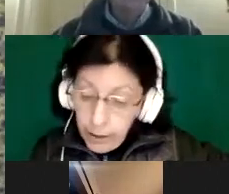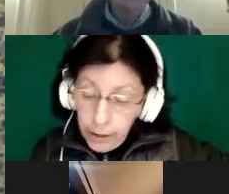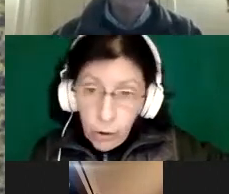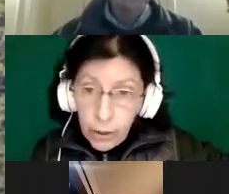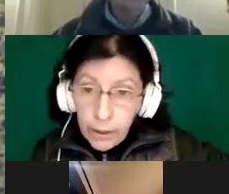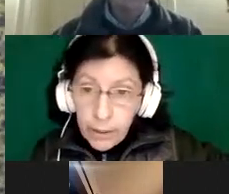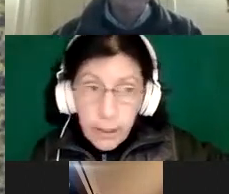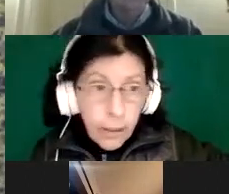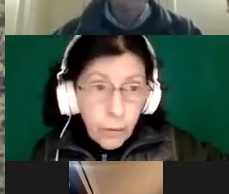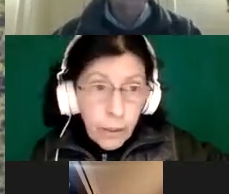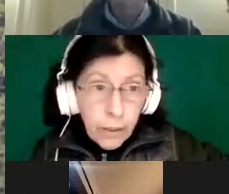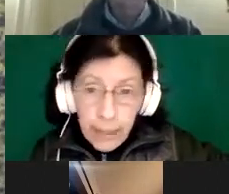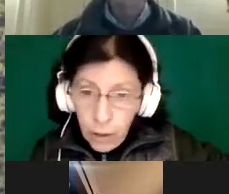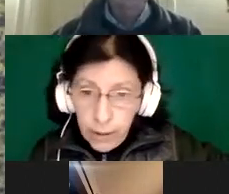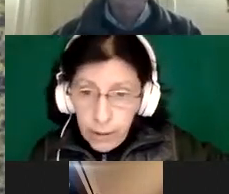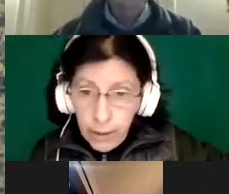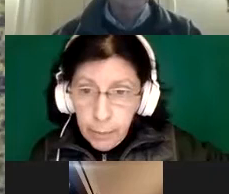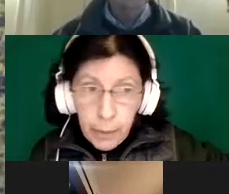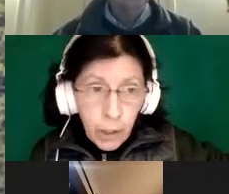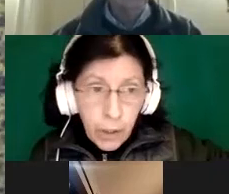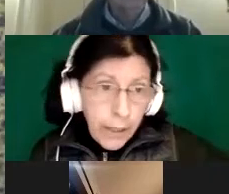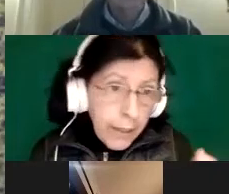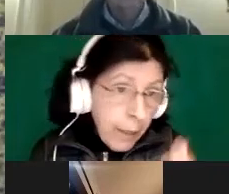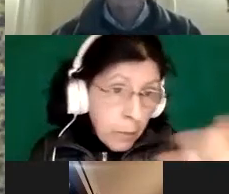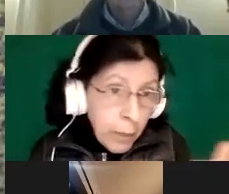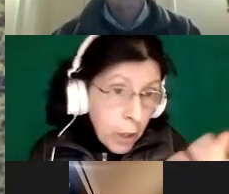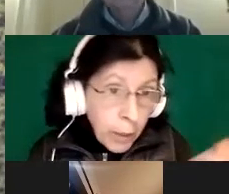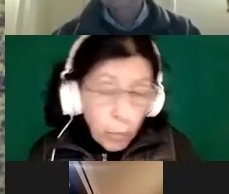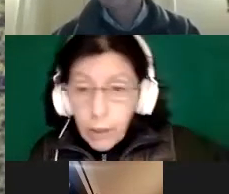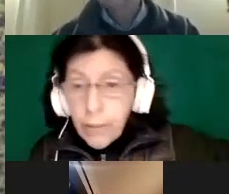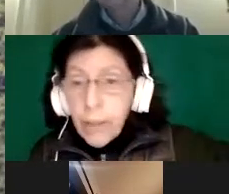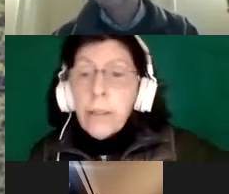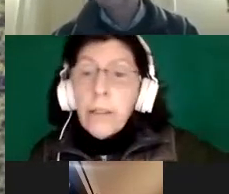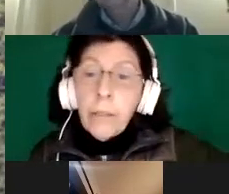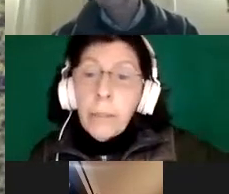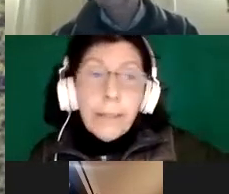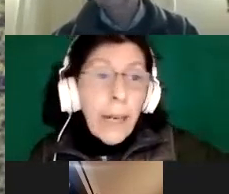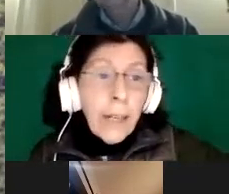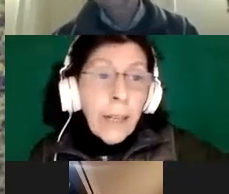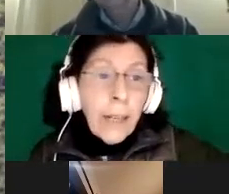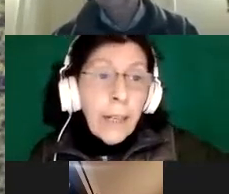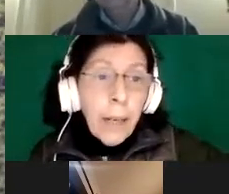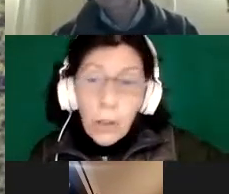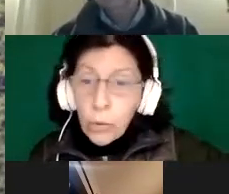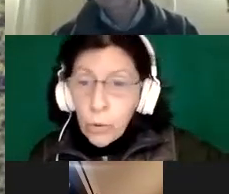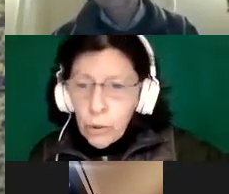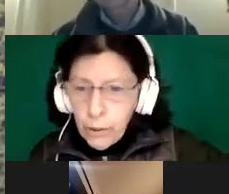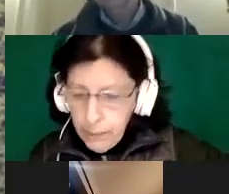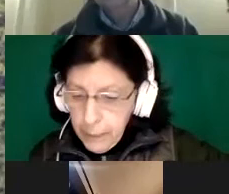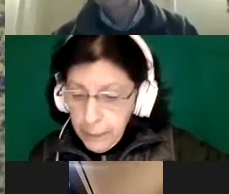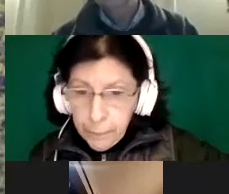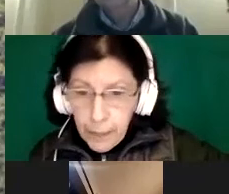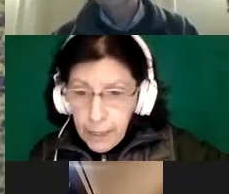respectiva orientação desta. A planta está, digamos, a uma escala possível, relativamente à imagem do